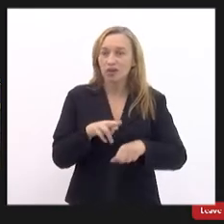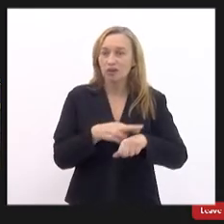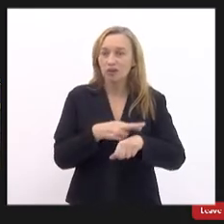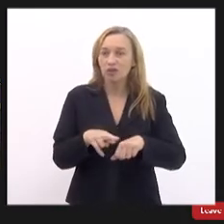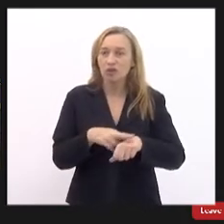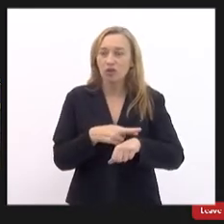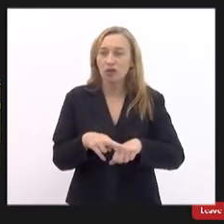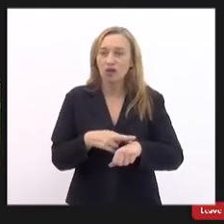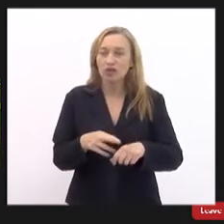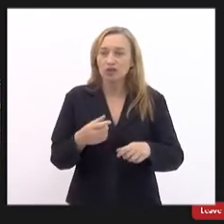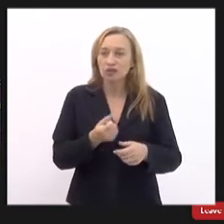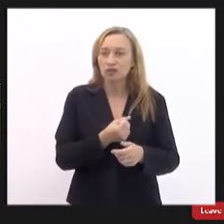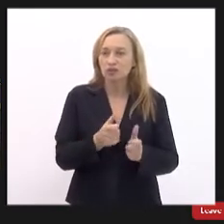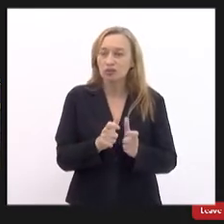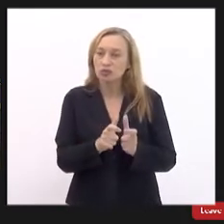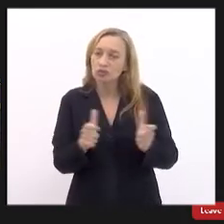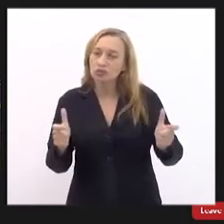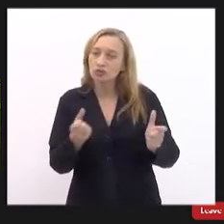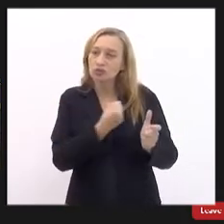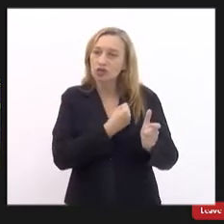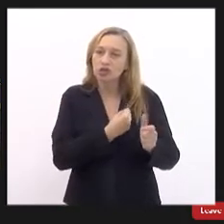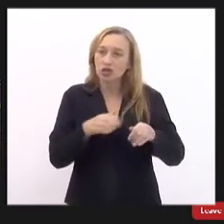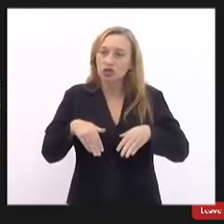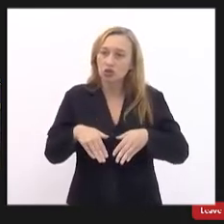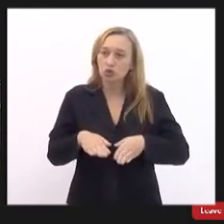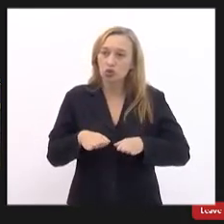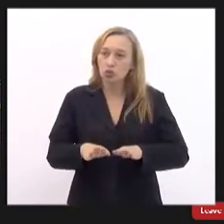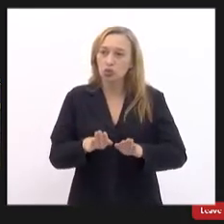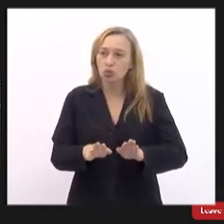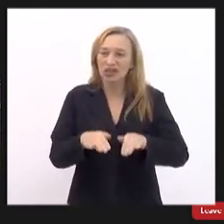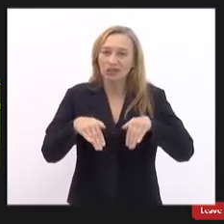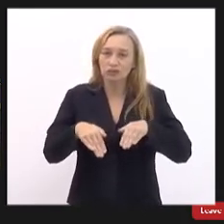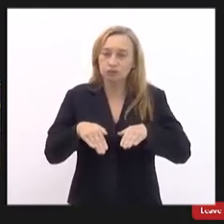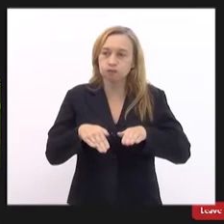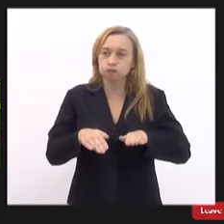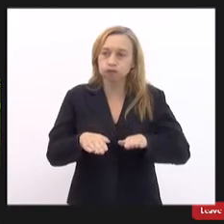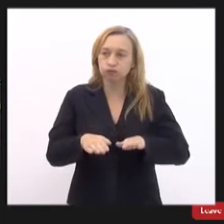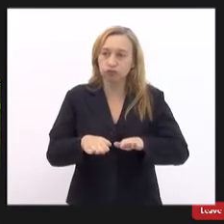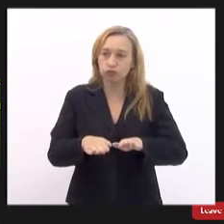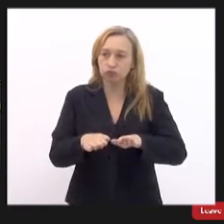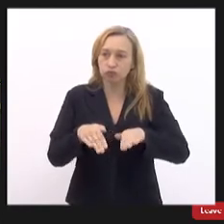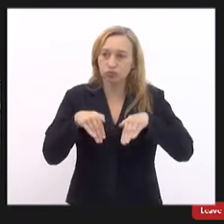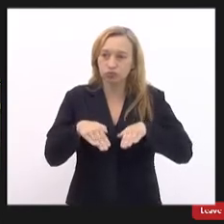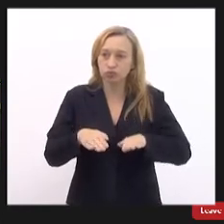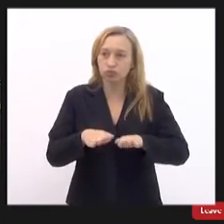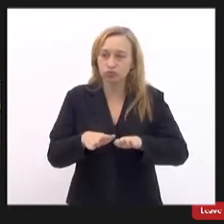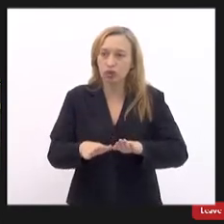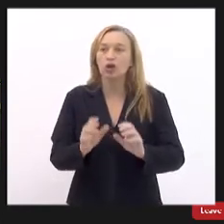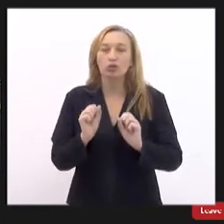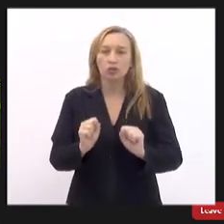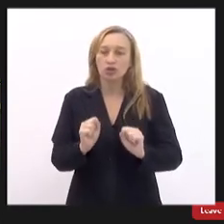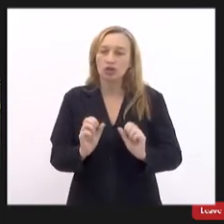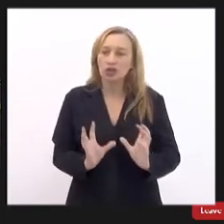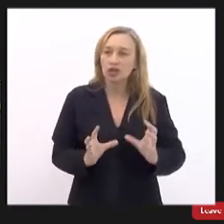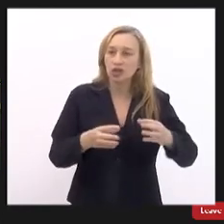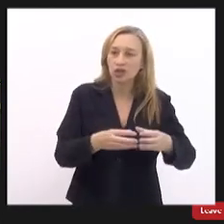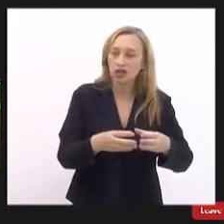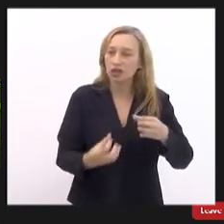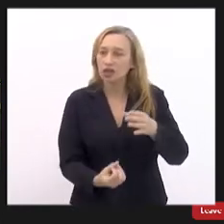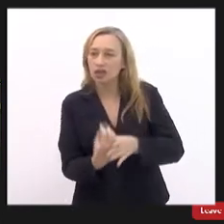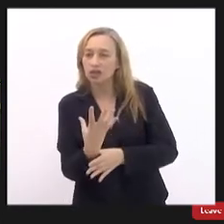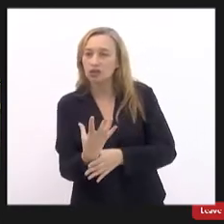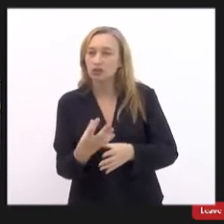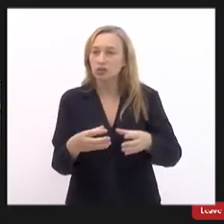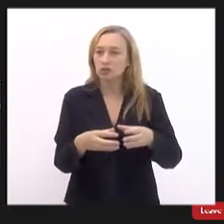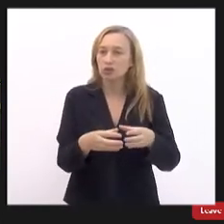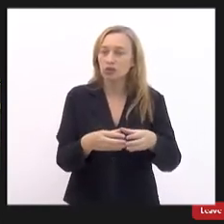Roxo, ele tem uma quantidade imensa de costureiro, que poderíamos estar, sim, fazendo uma cooperativa ou fazendo um